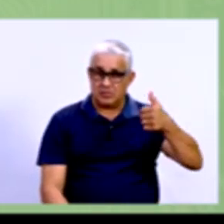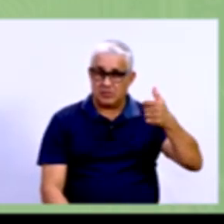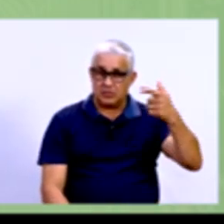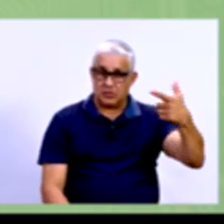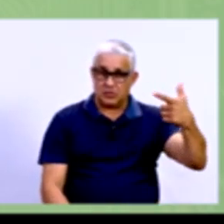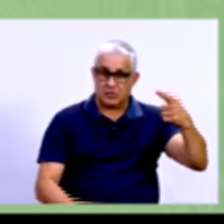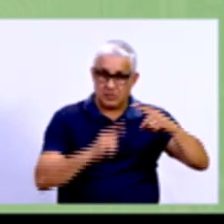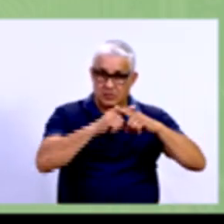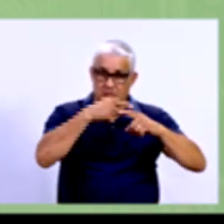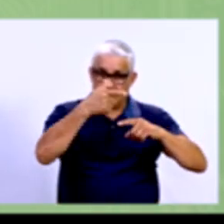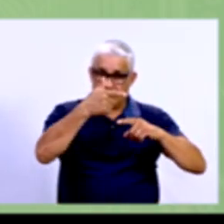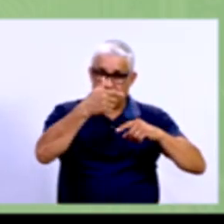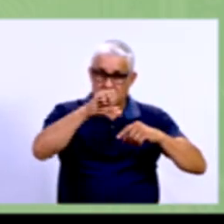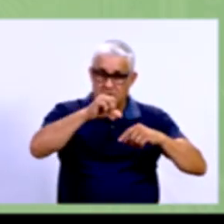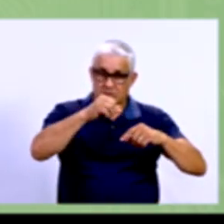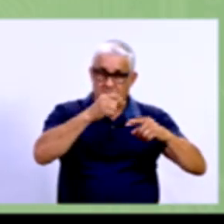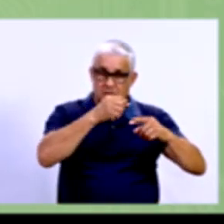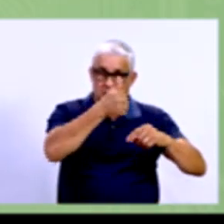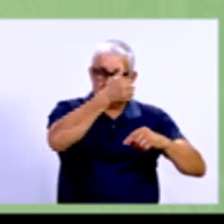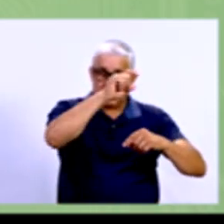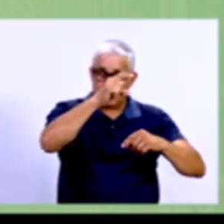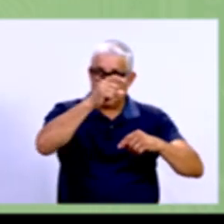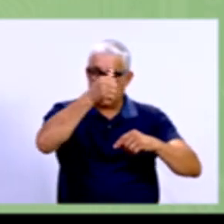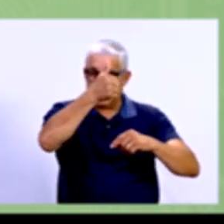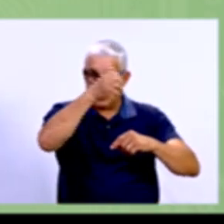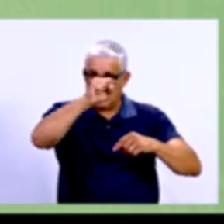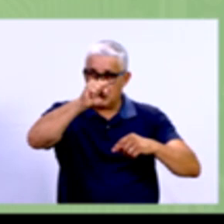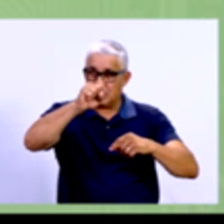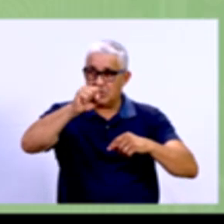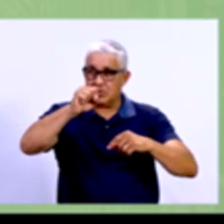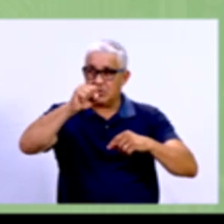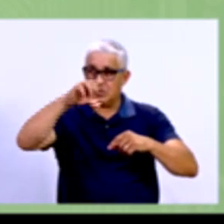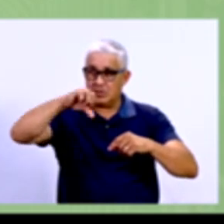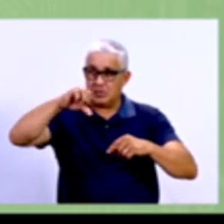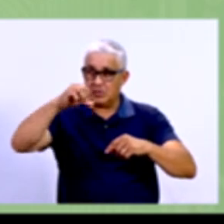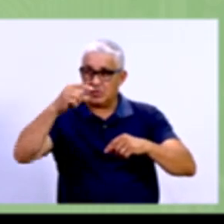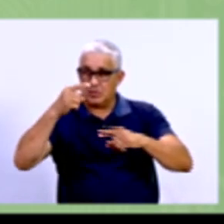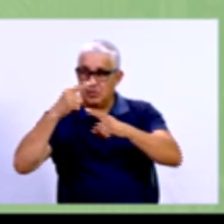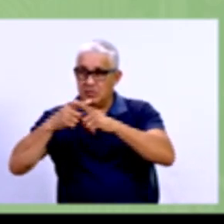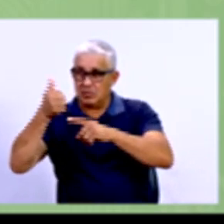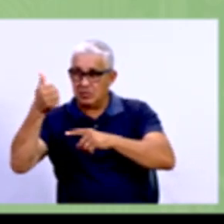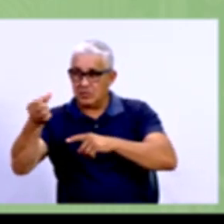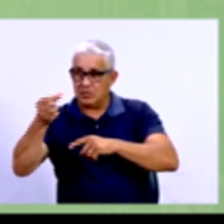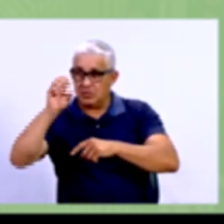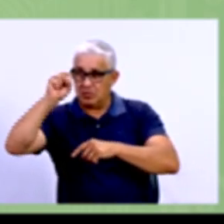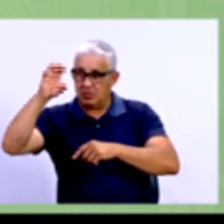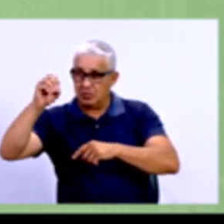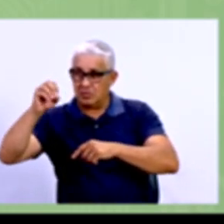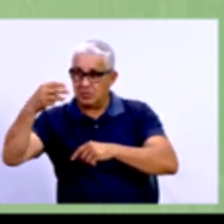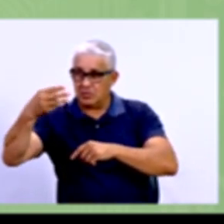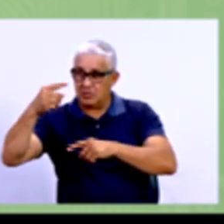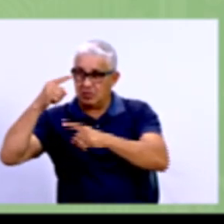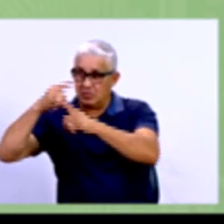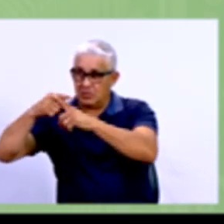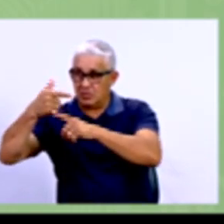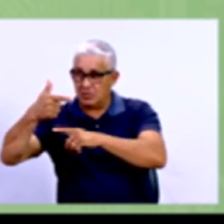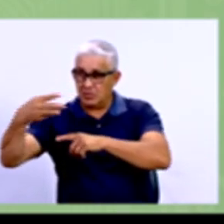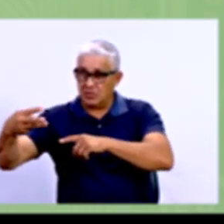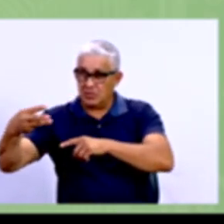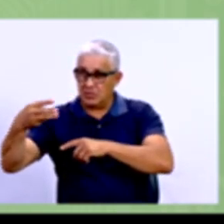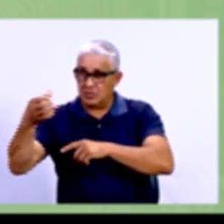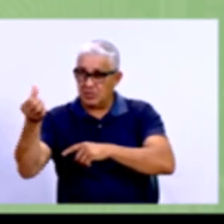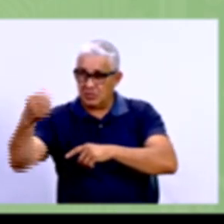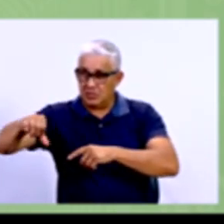9, 18, 5 vezes 16, 80 e 3 vezes 23, 69. Então, a gente vai ter aqui que o total é